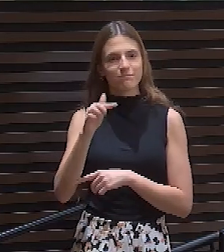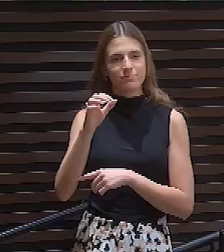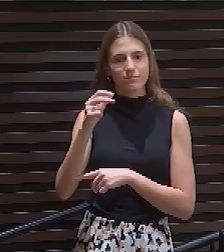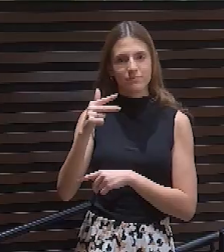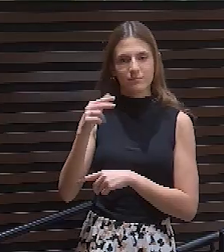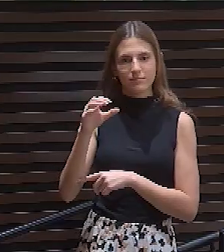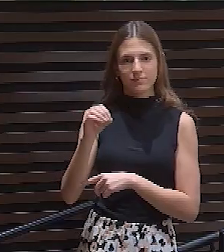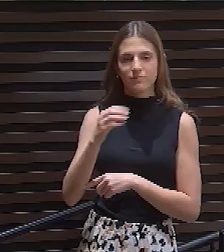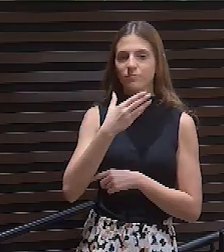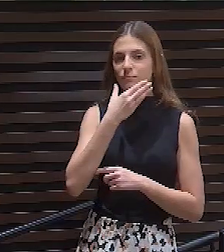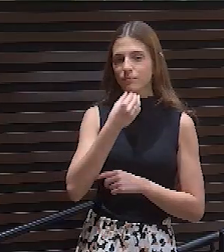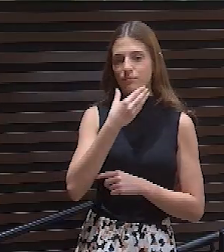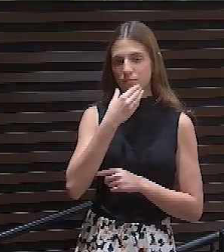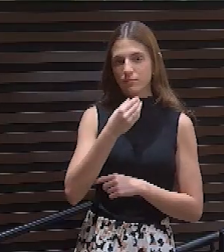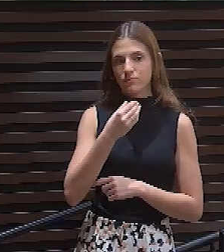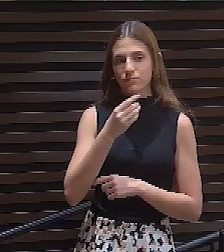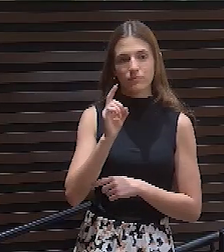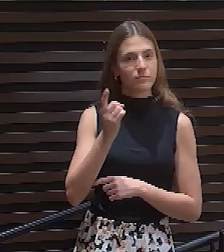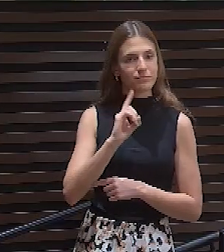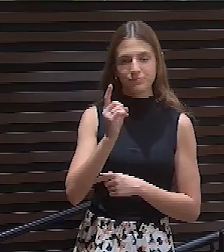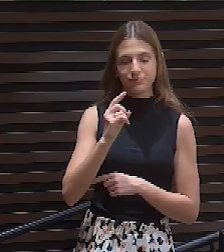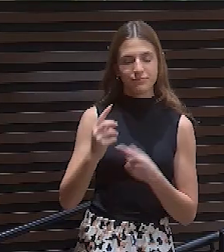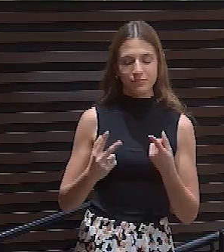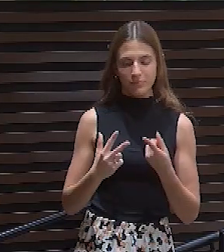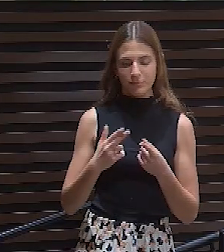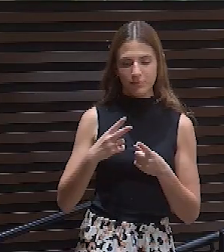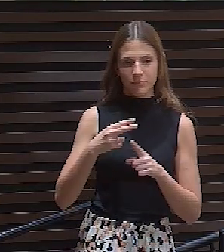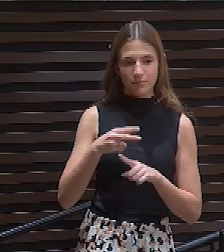601.730 homens não circuncidados.